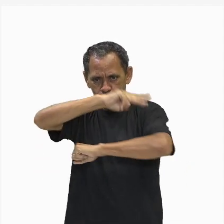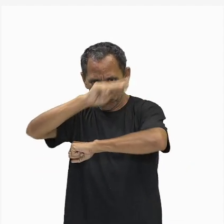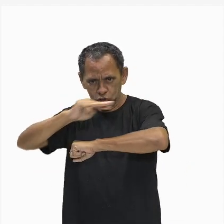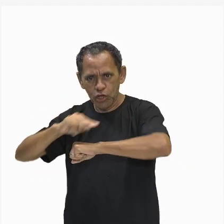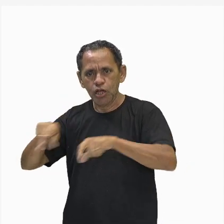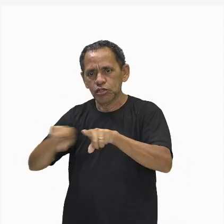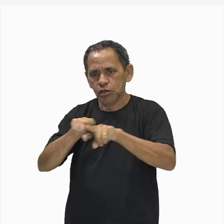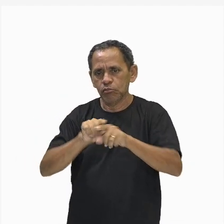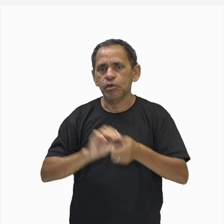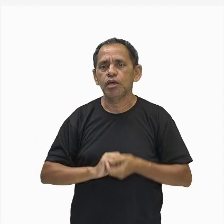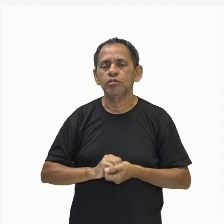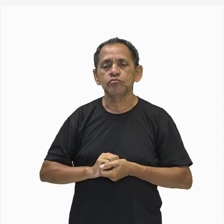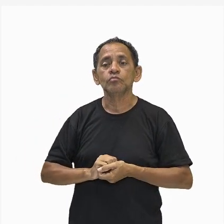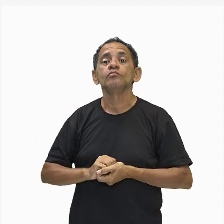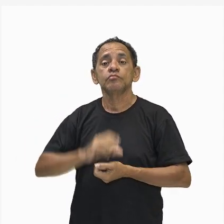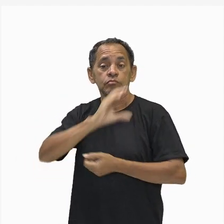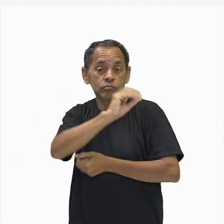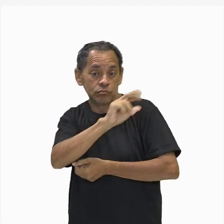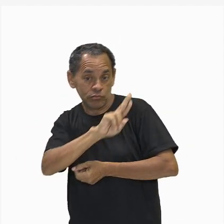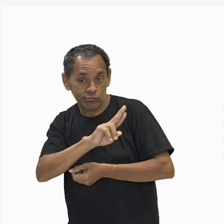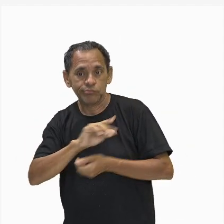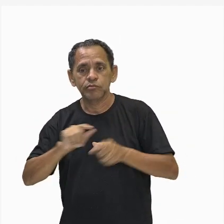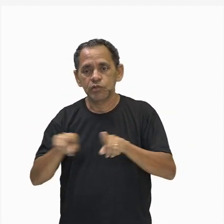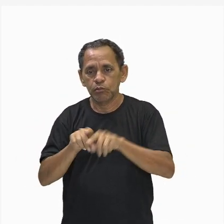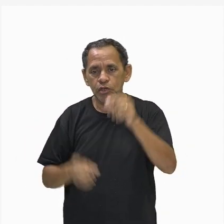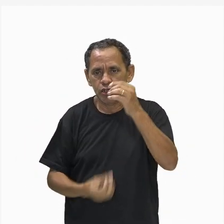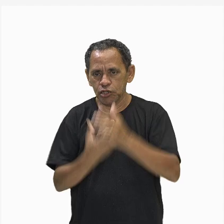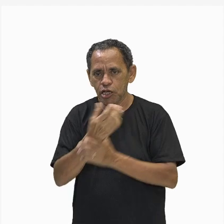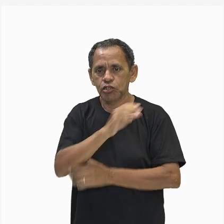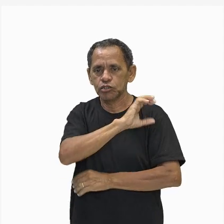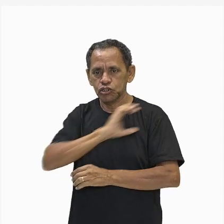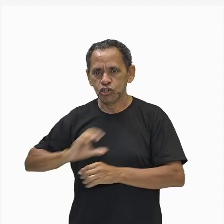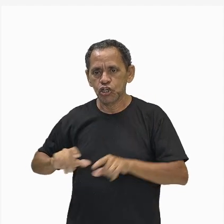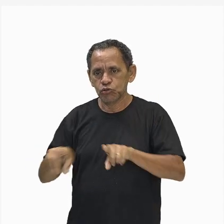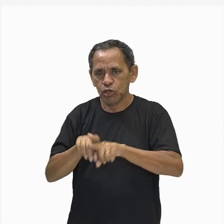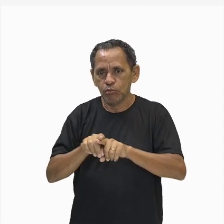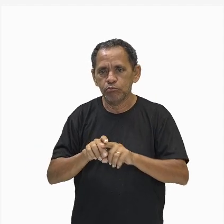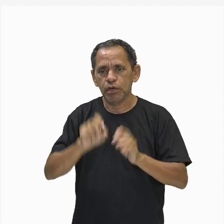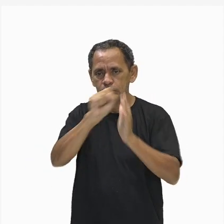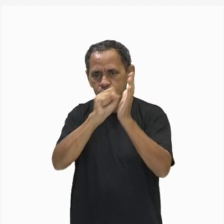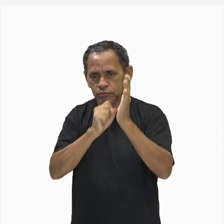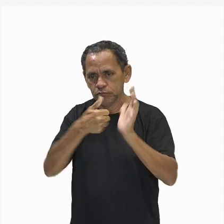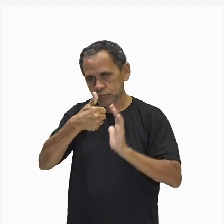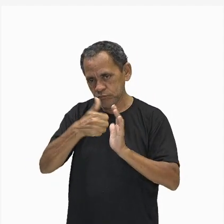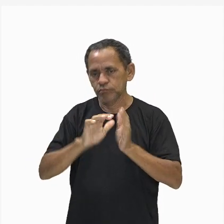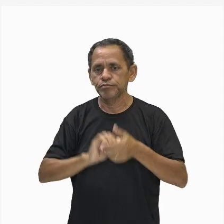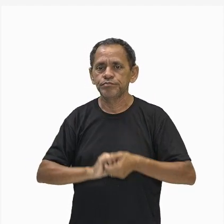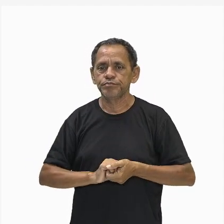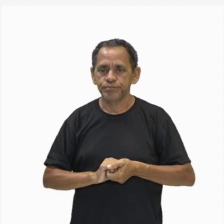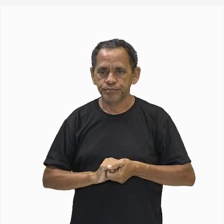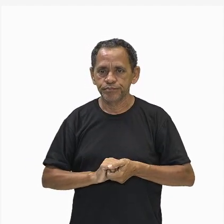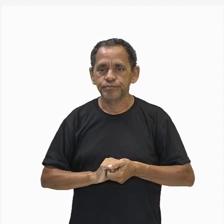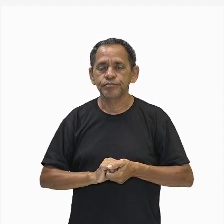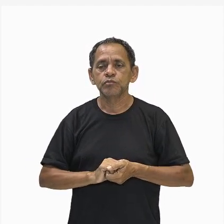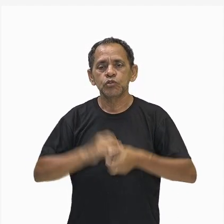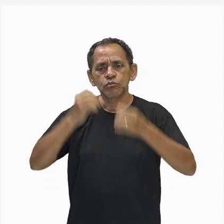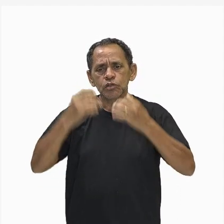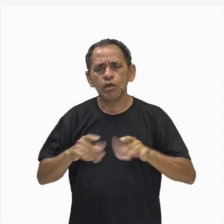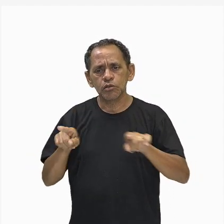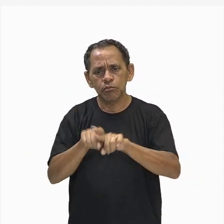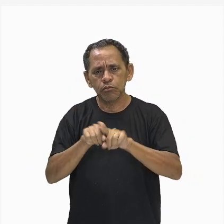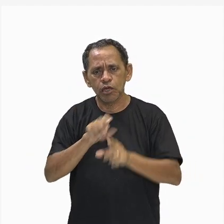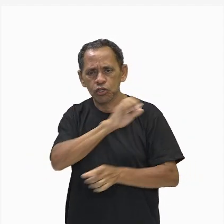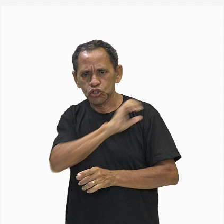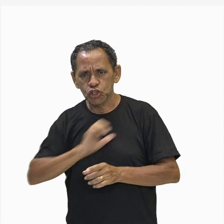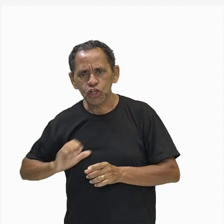Oriental, fundando assim o cristianismo, então, no século I, tá? Então, quando a gente fala do cristianismo, ele